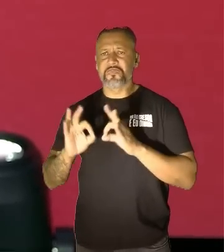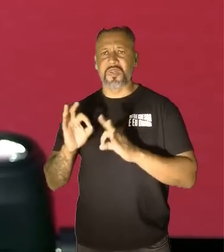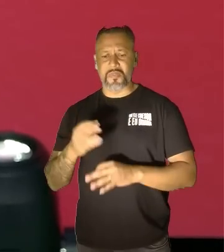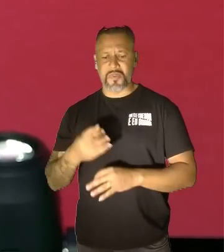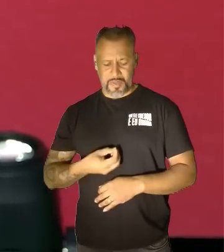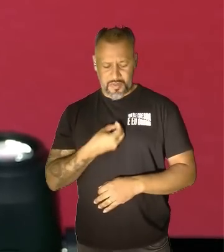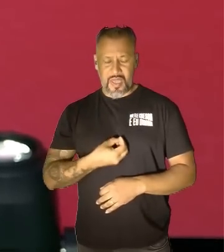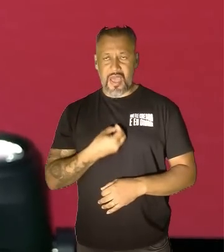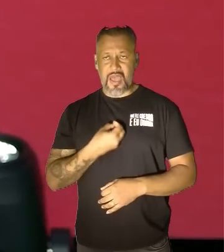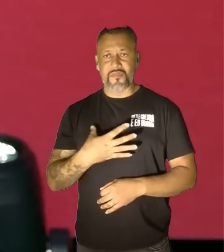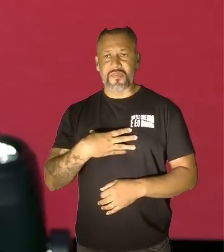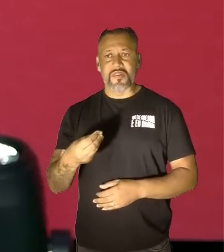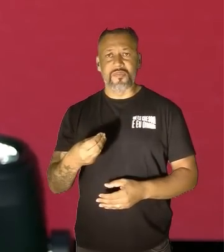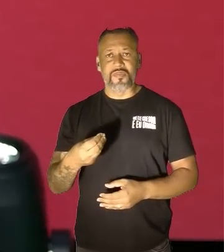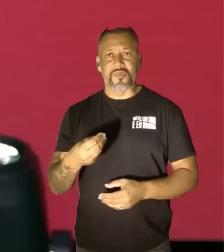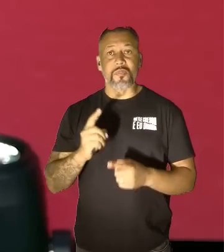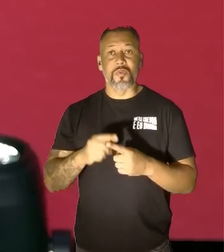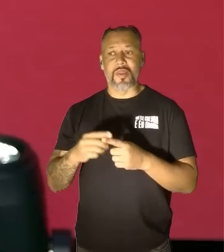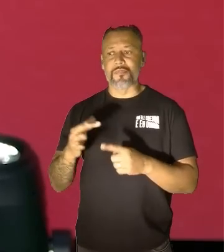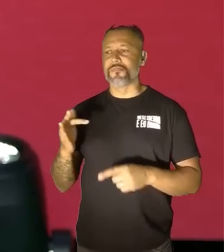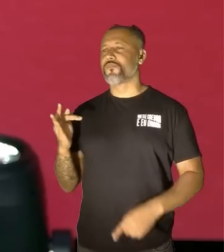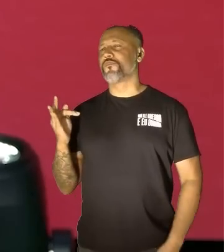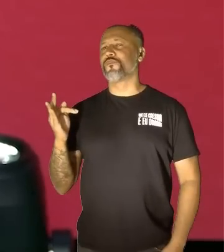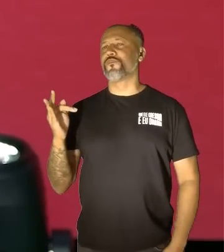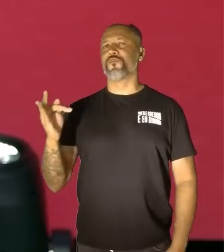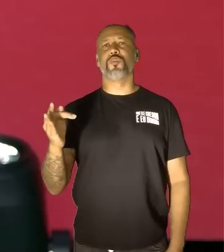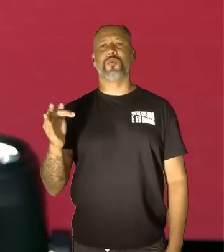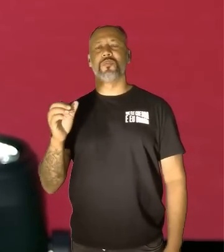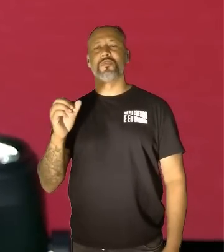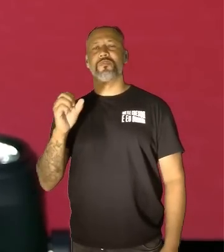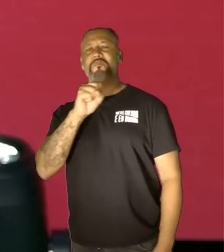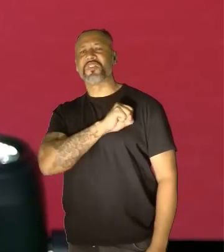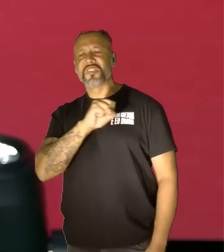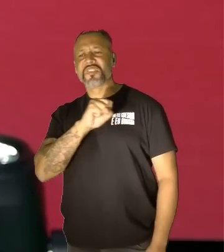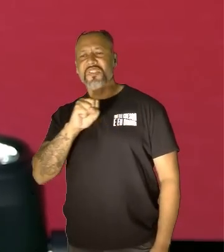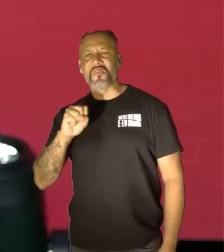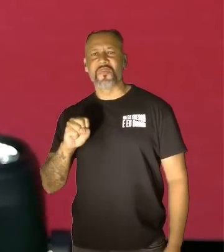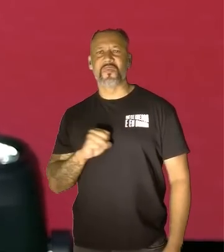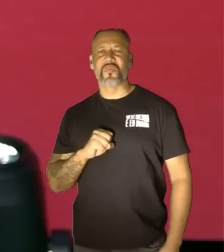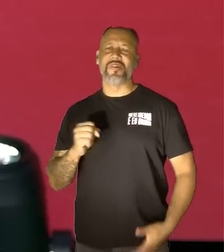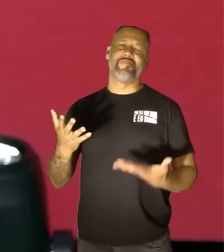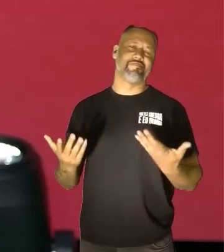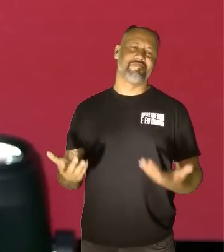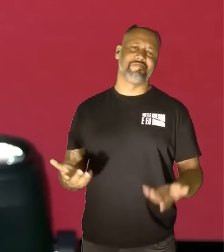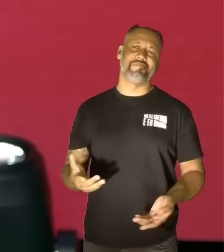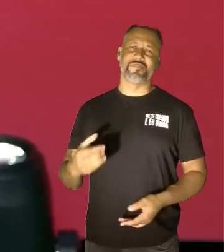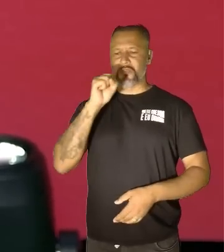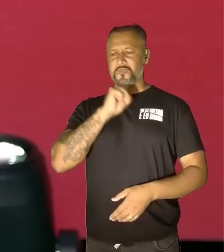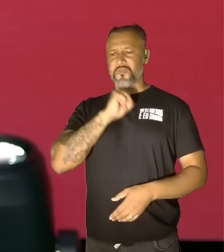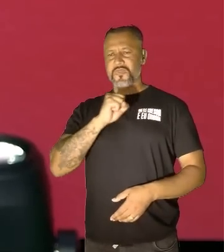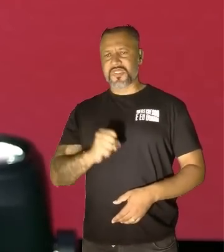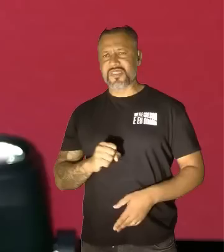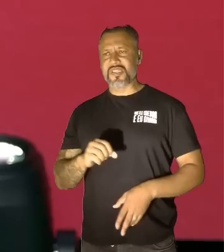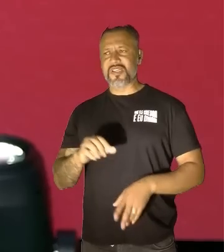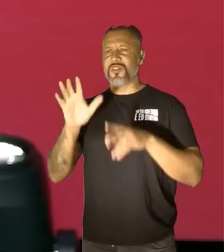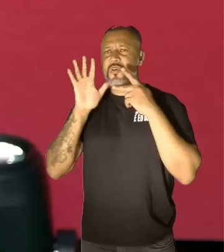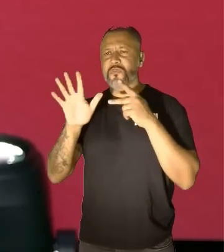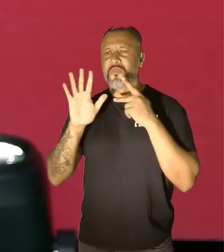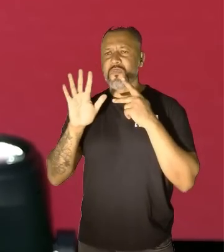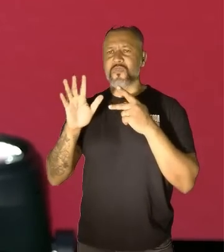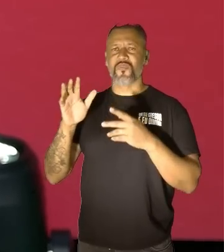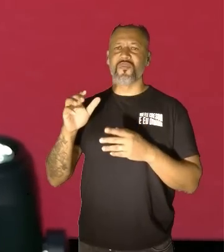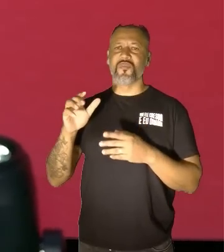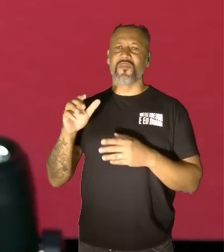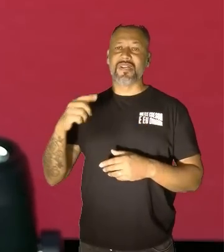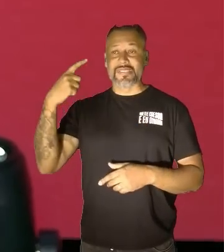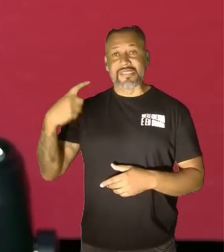no futuro Samuel seria um sacerdote, Samuel seria um profeta, Samuel seria um